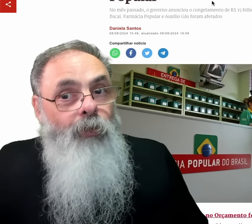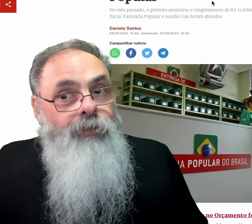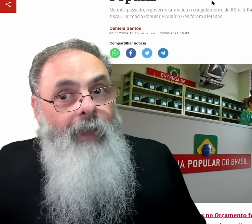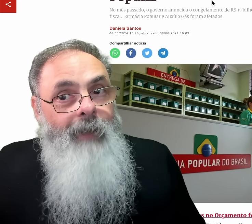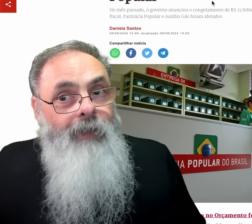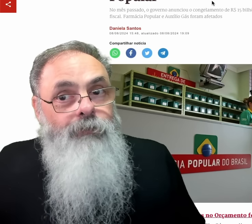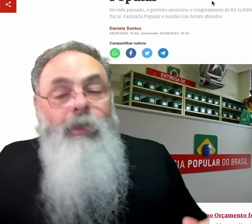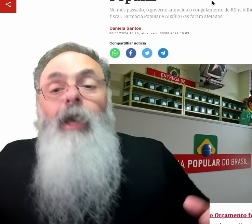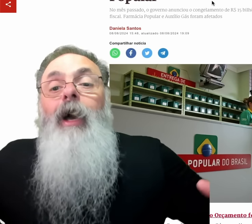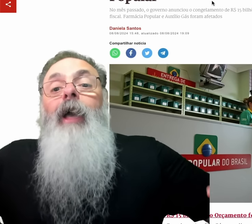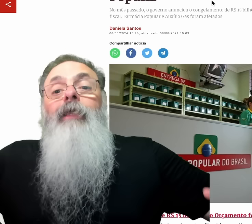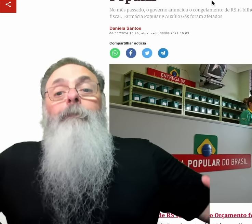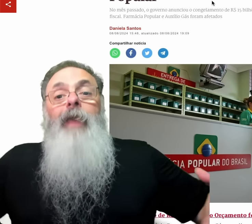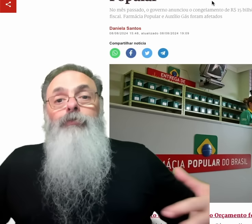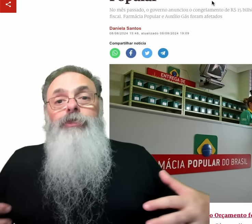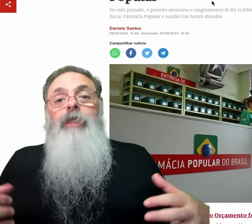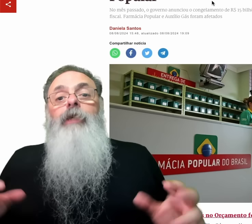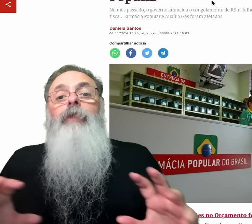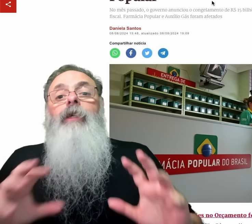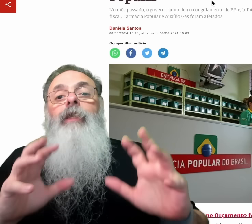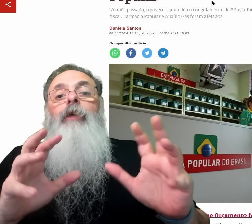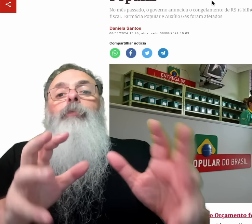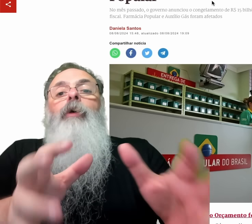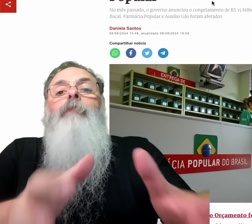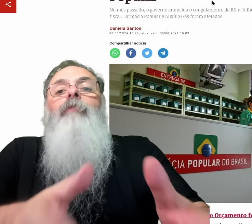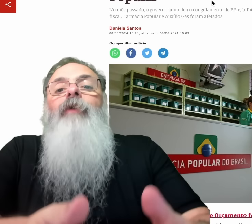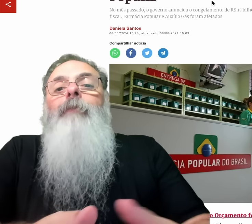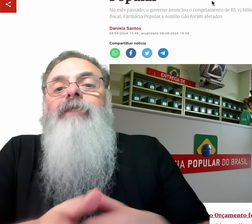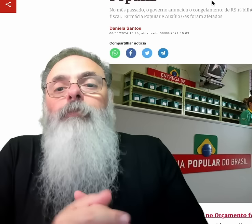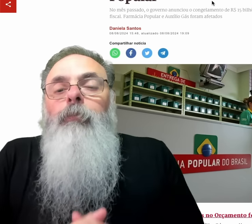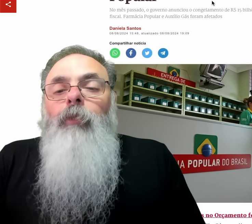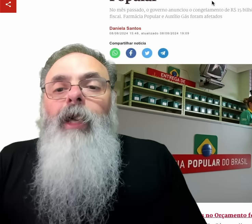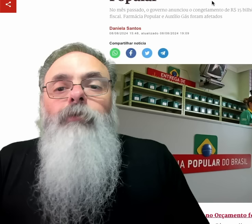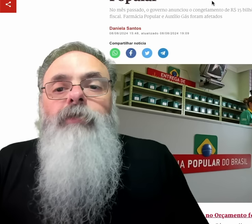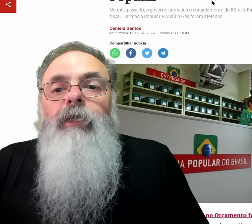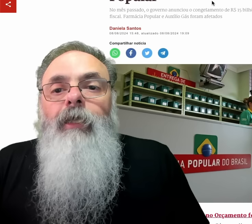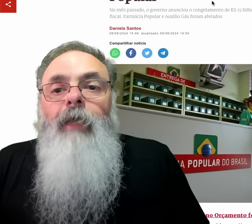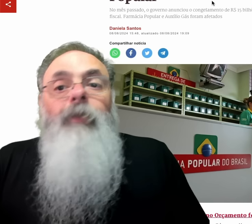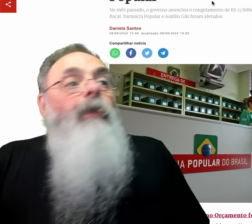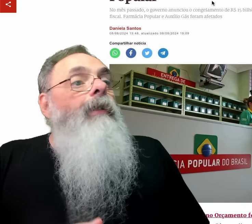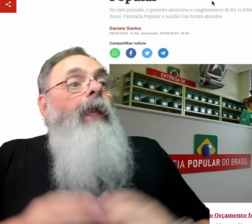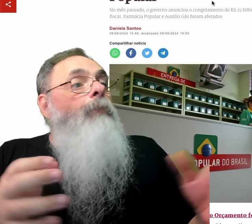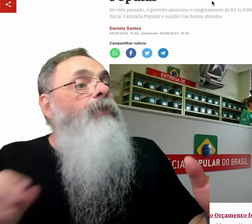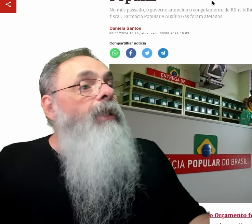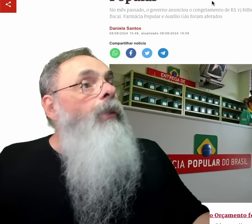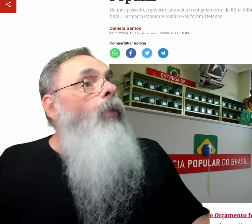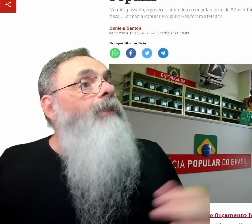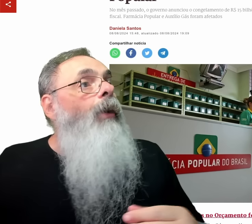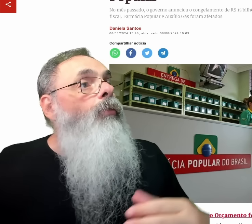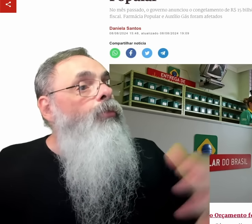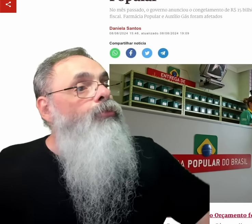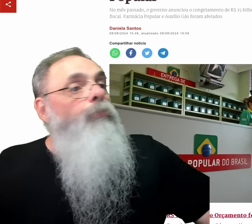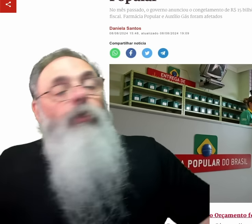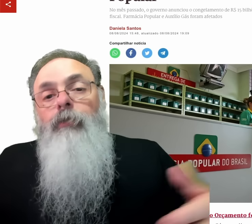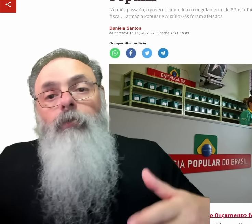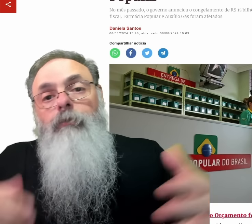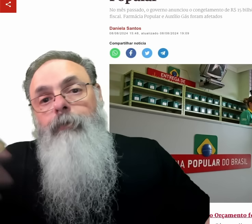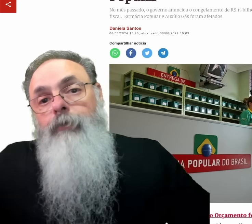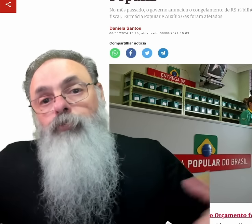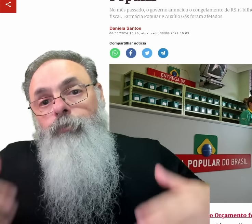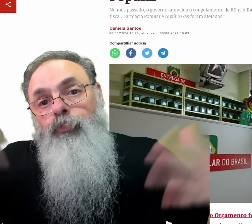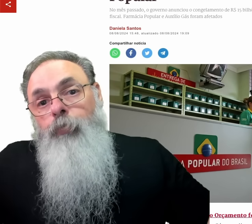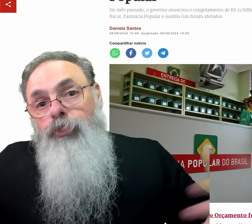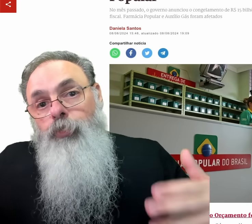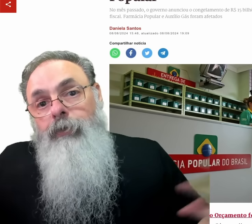cobrando imposto de remédios aí pega o dinheiro e cria o programa Farmácia Popular não sei que lá e aí depois tem que cortar o custo porque no